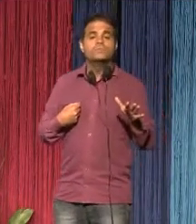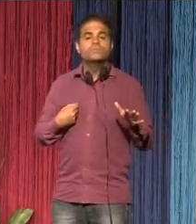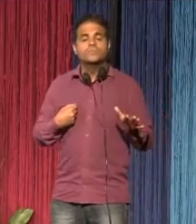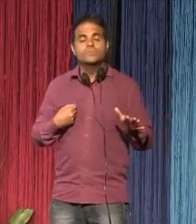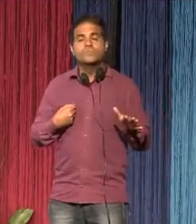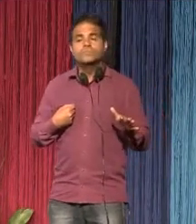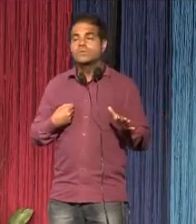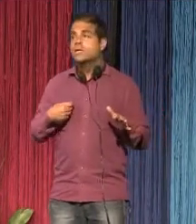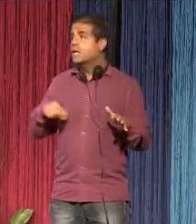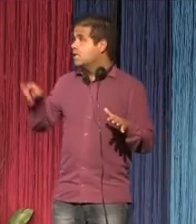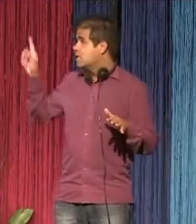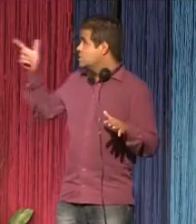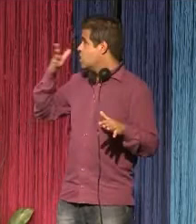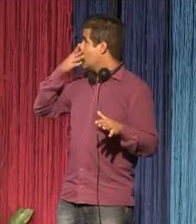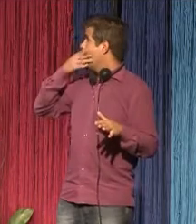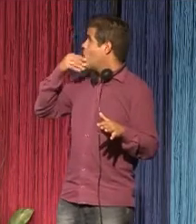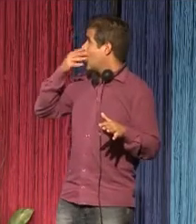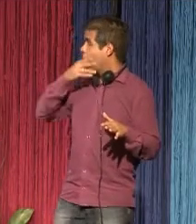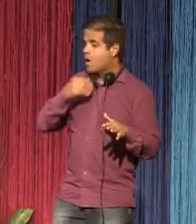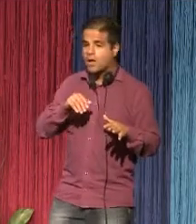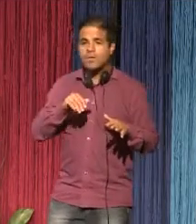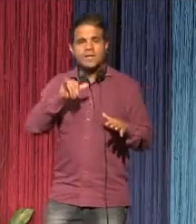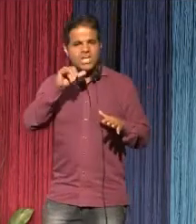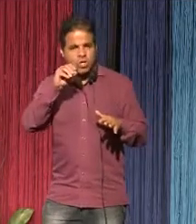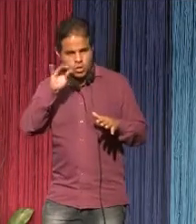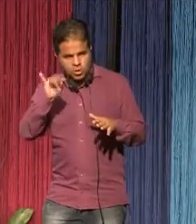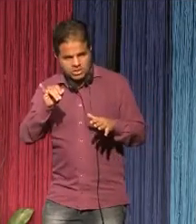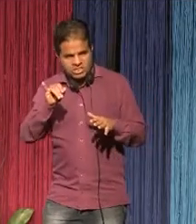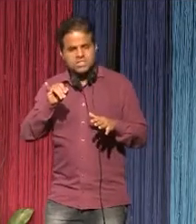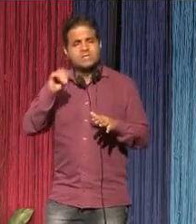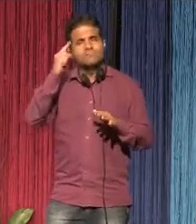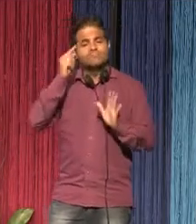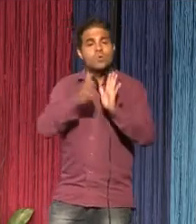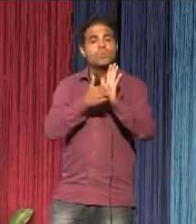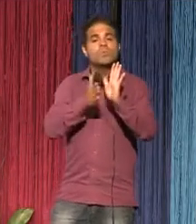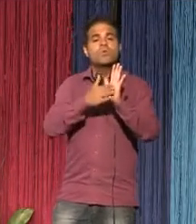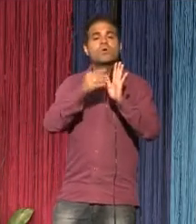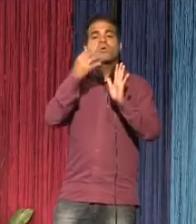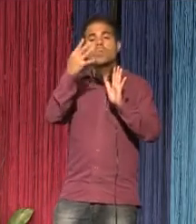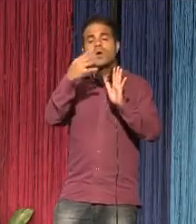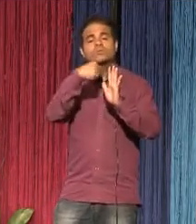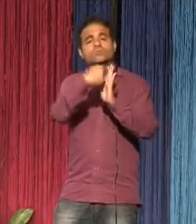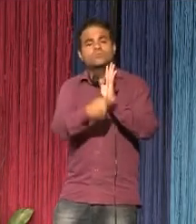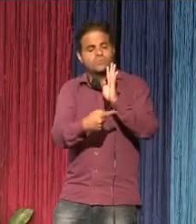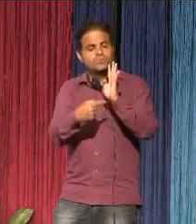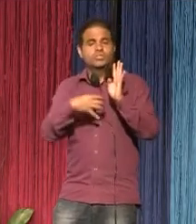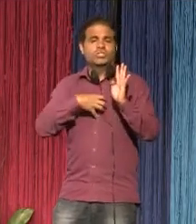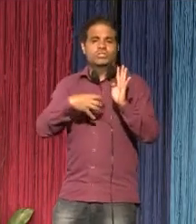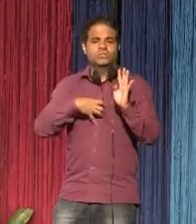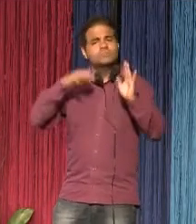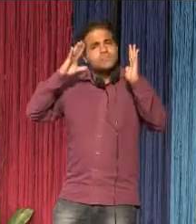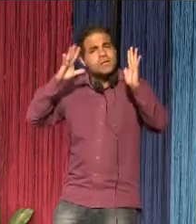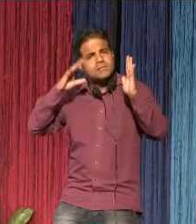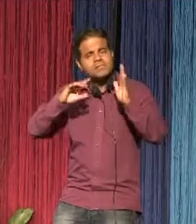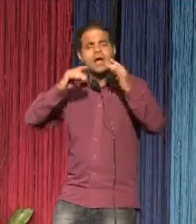o Iot, ele propõe 4 formas de pensar os jogos simbólicos. Bom,